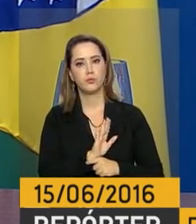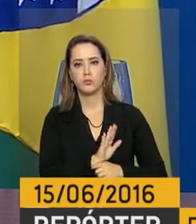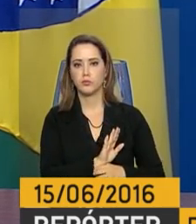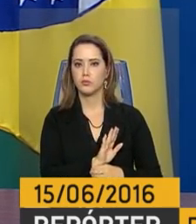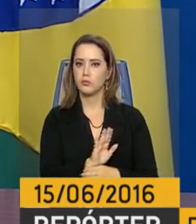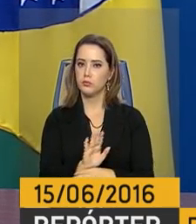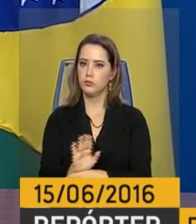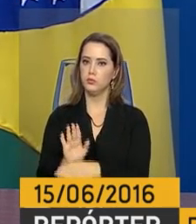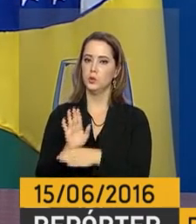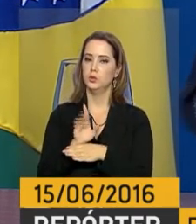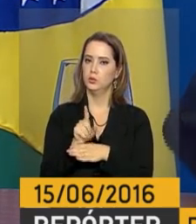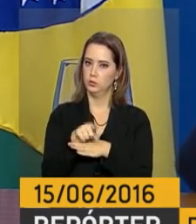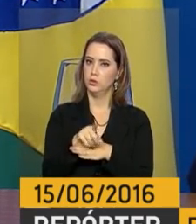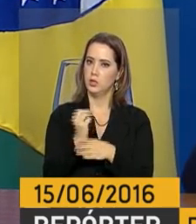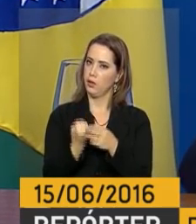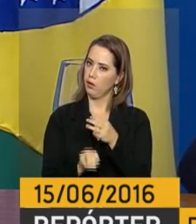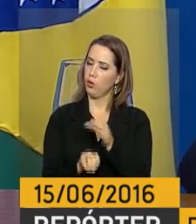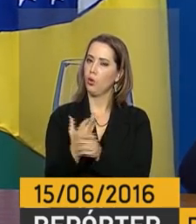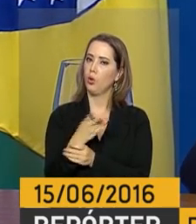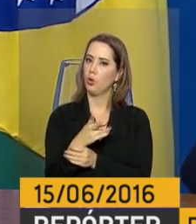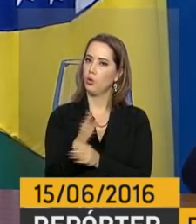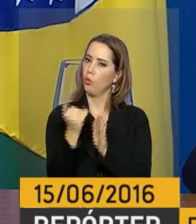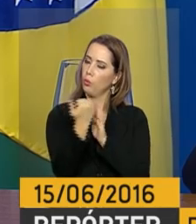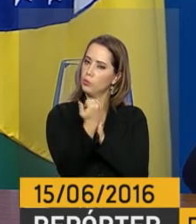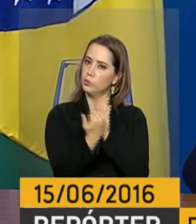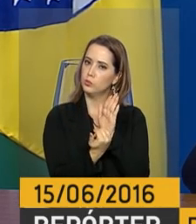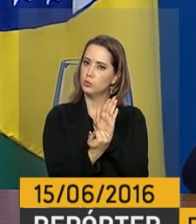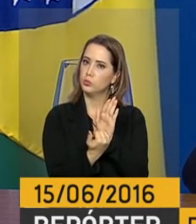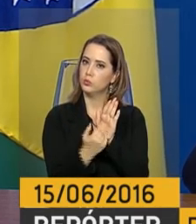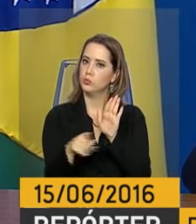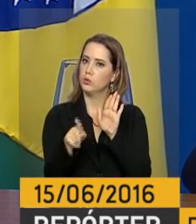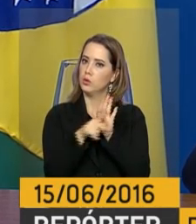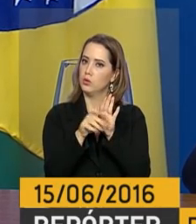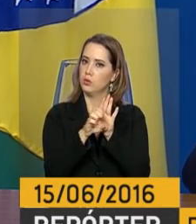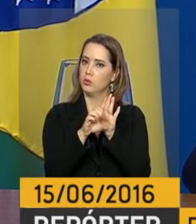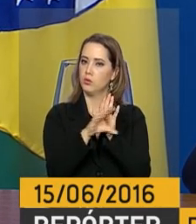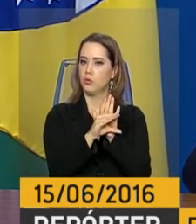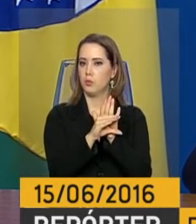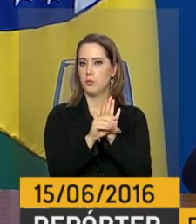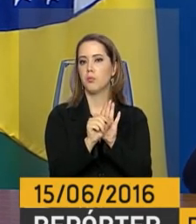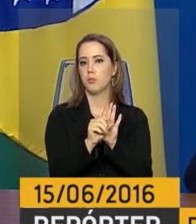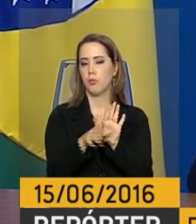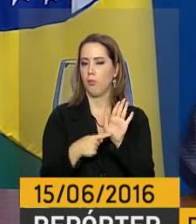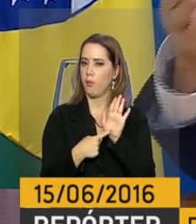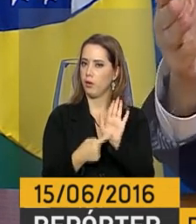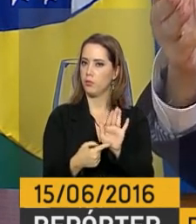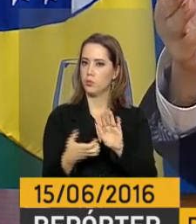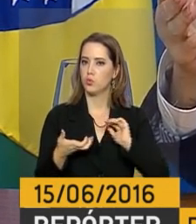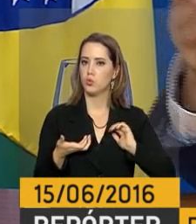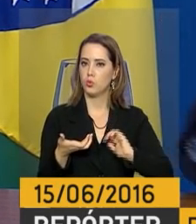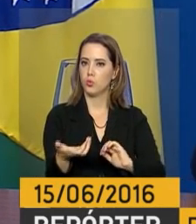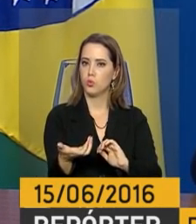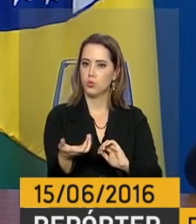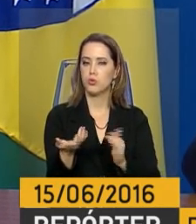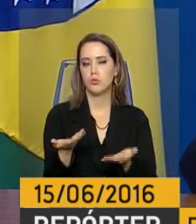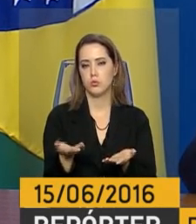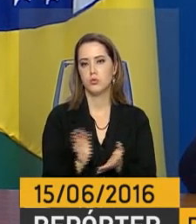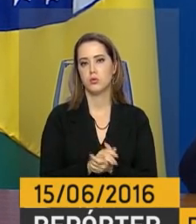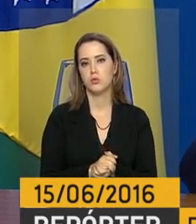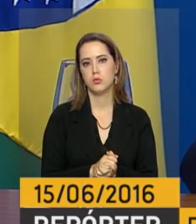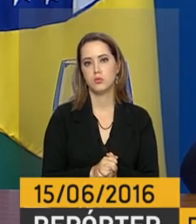autor do projeto, da medida que foi ele que apresentou hoje a aos líderes partidários e ao Congresso